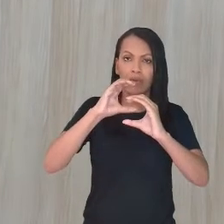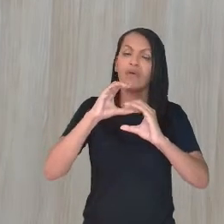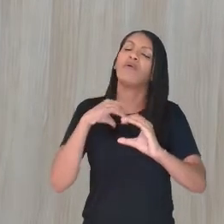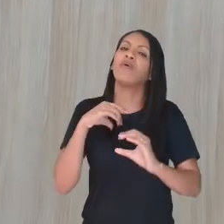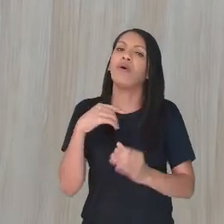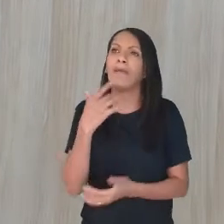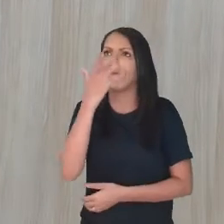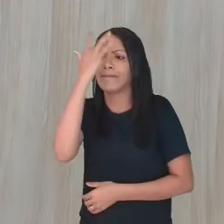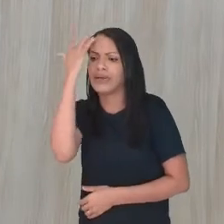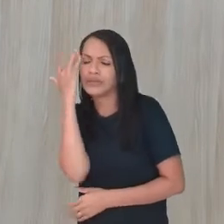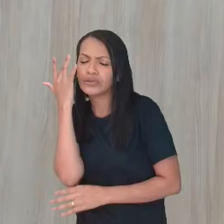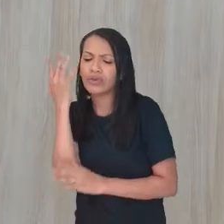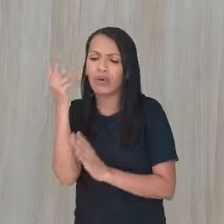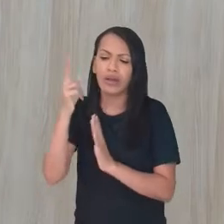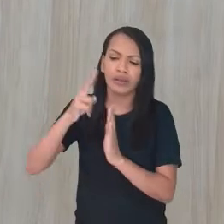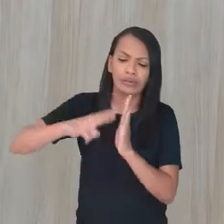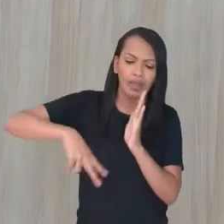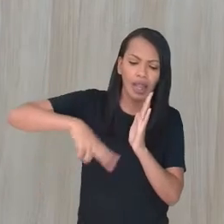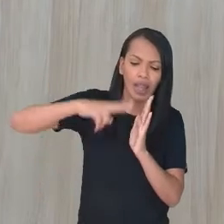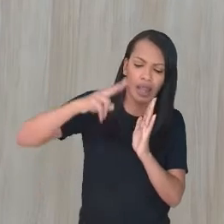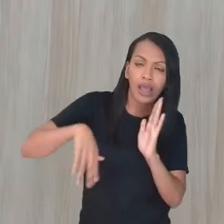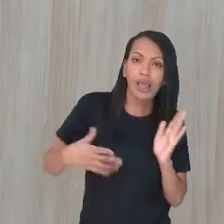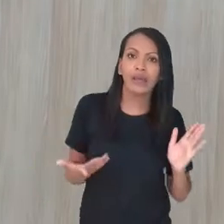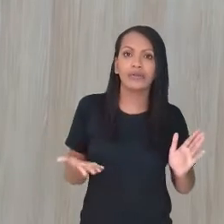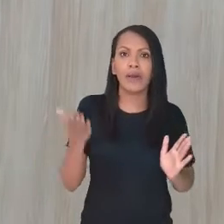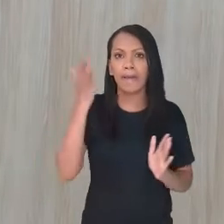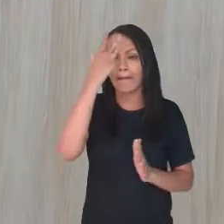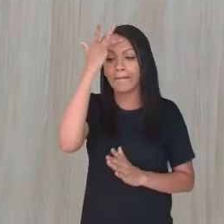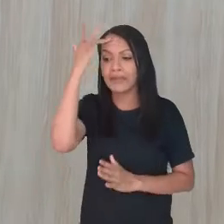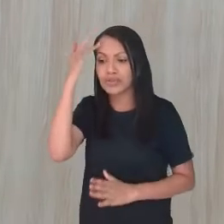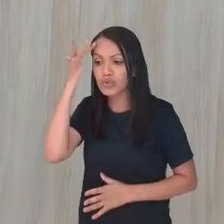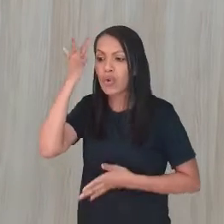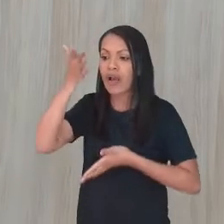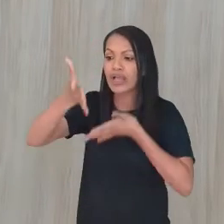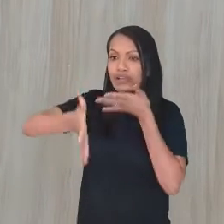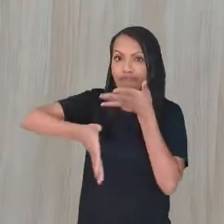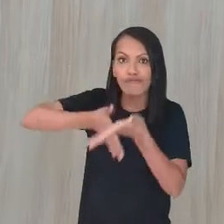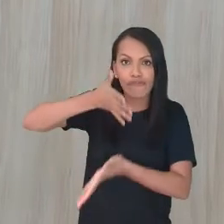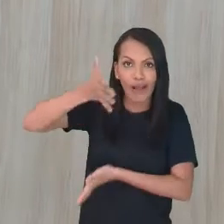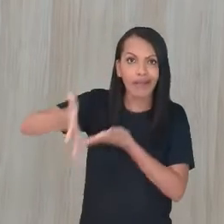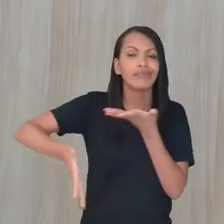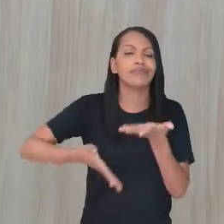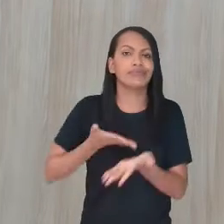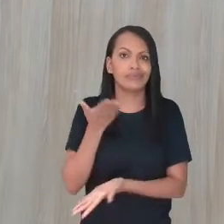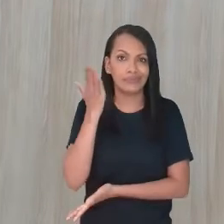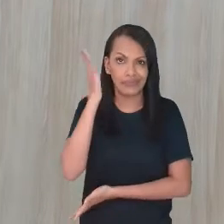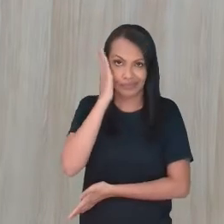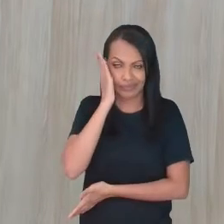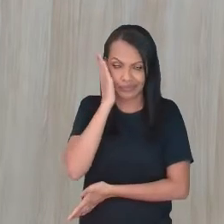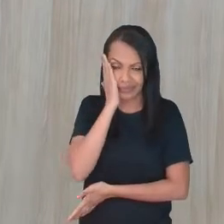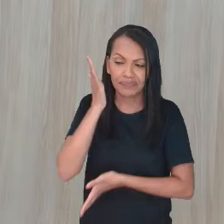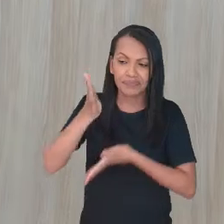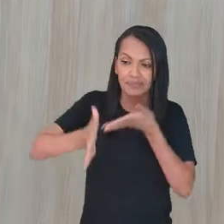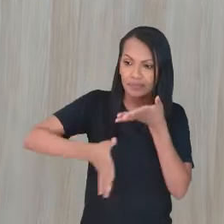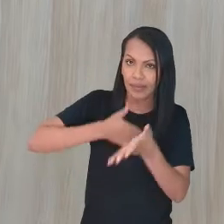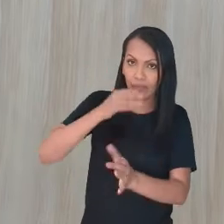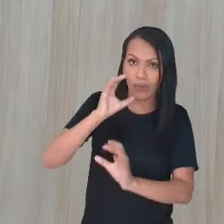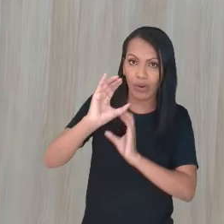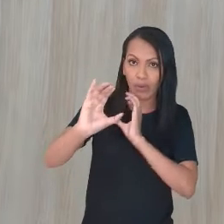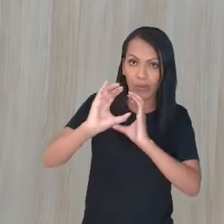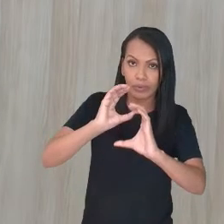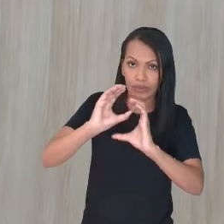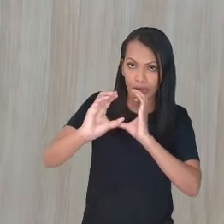o leitor, o interlocutor, todo mundo que faz parte dessa situação